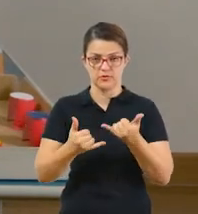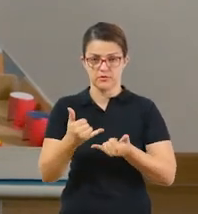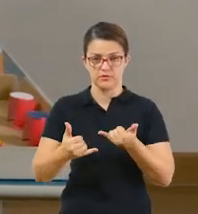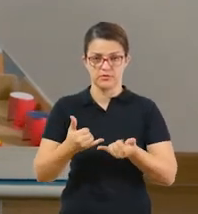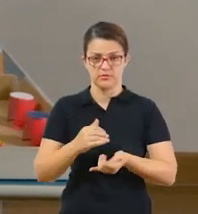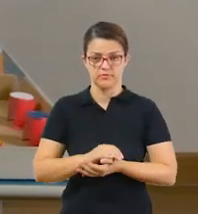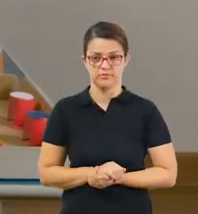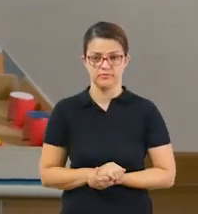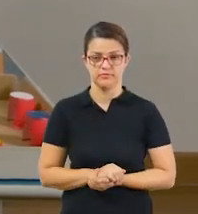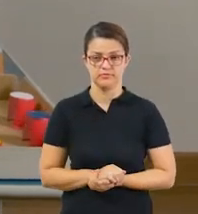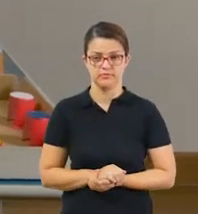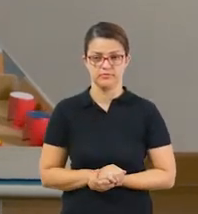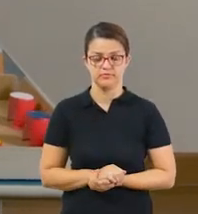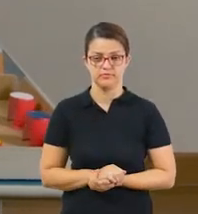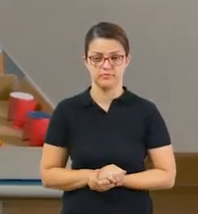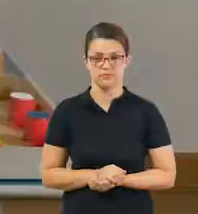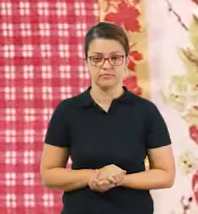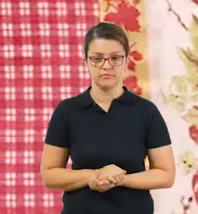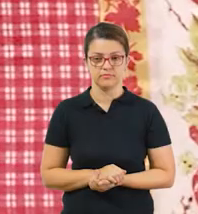você vai fazer essa brincadeira.